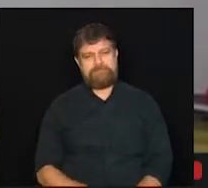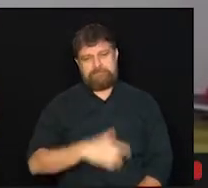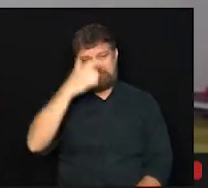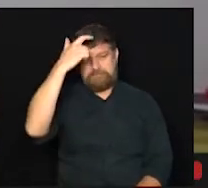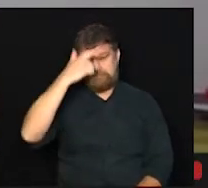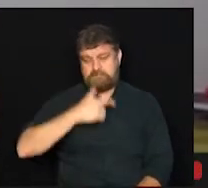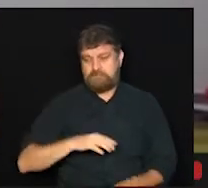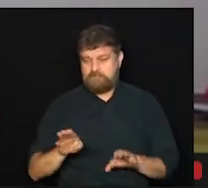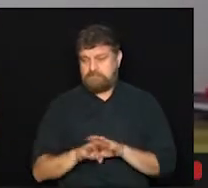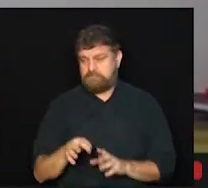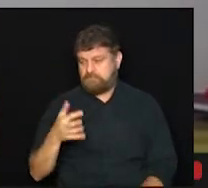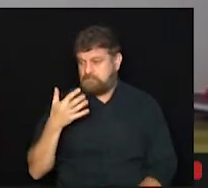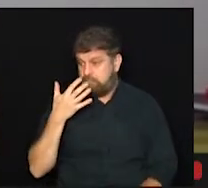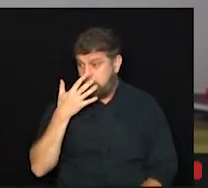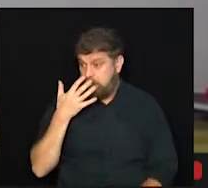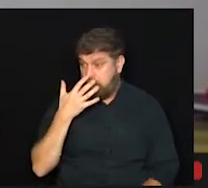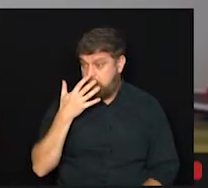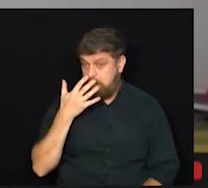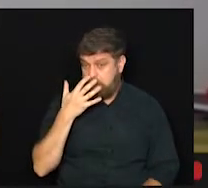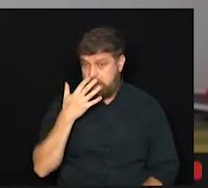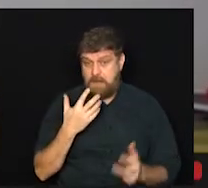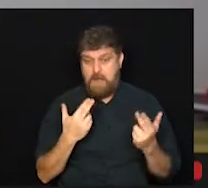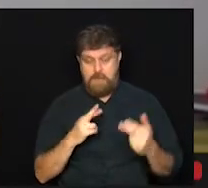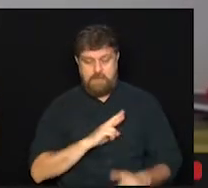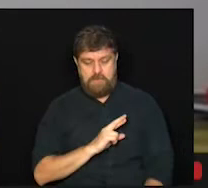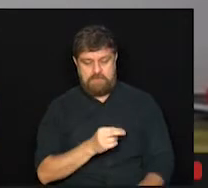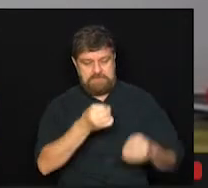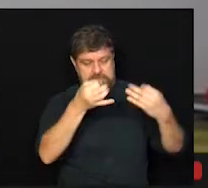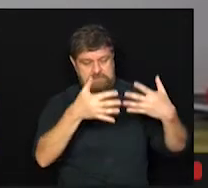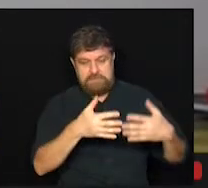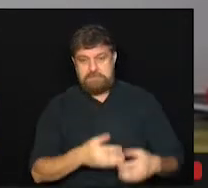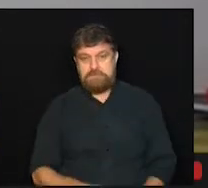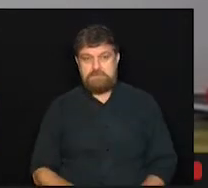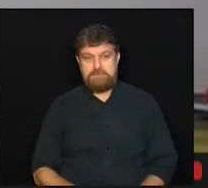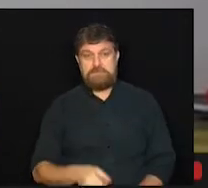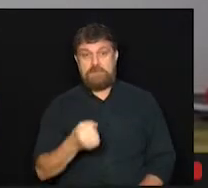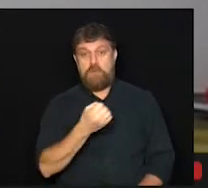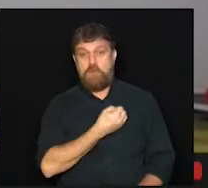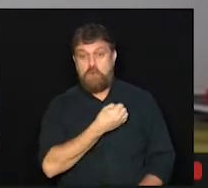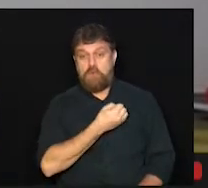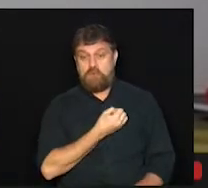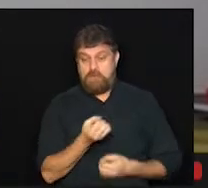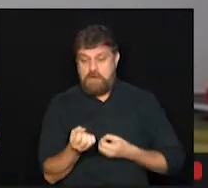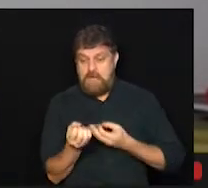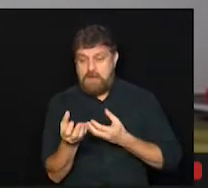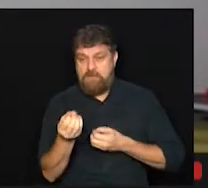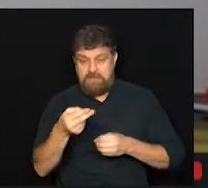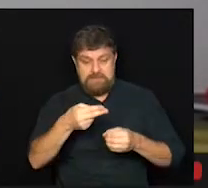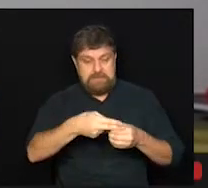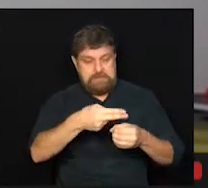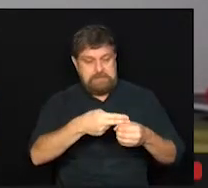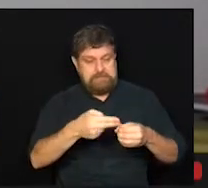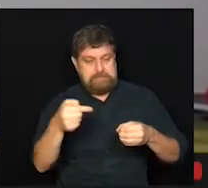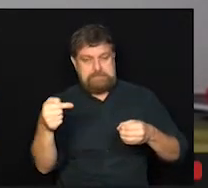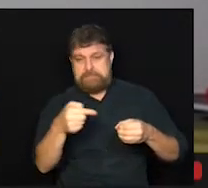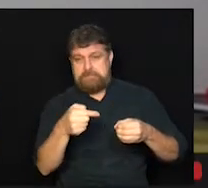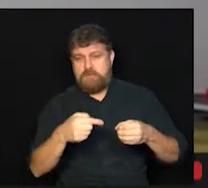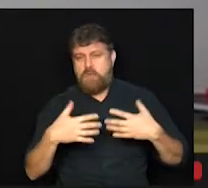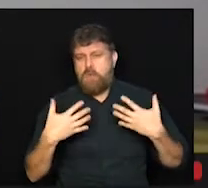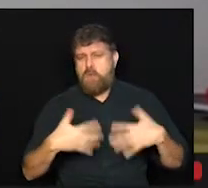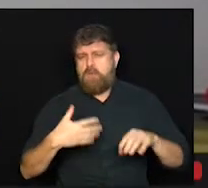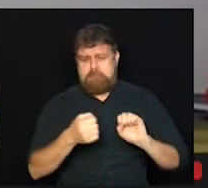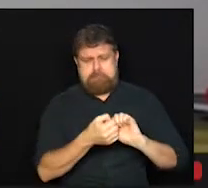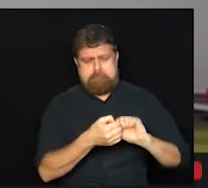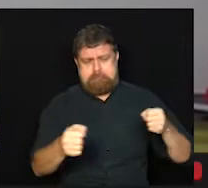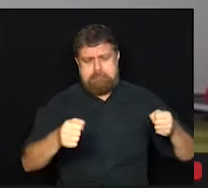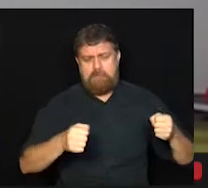bastante impressionado, assim como o vereador Rossini comentou, sobre os dados da nossa Unicamp, que é um gigante aqui em